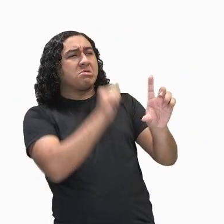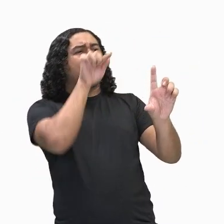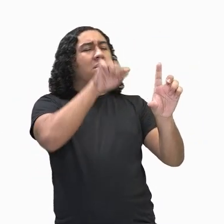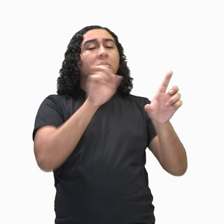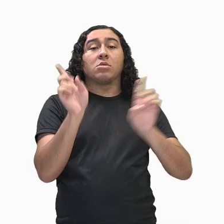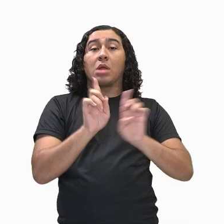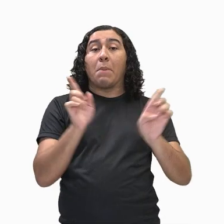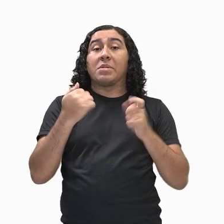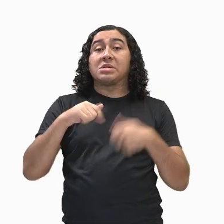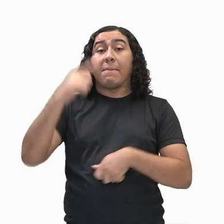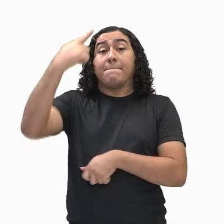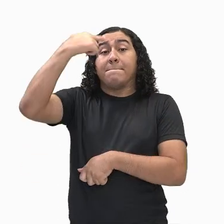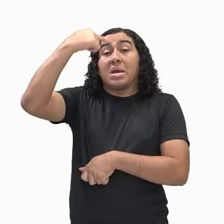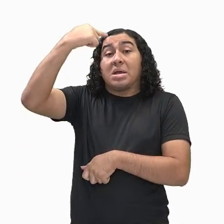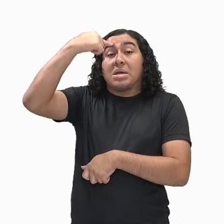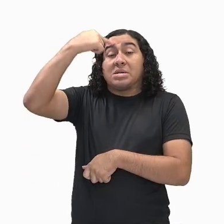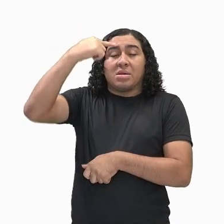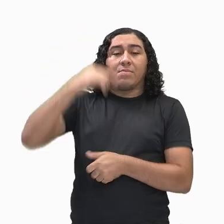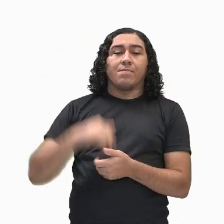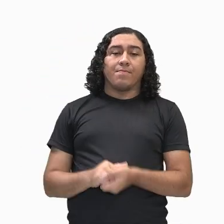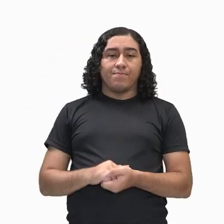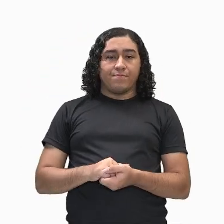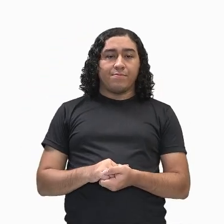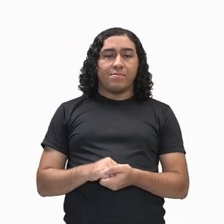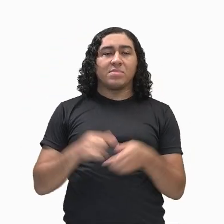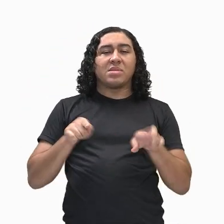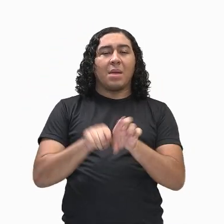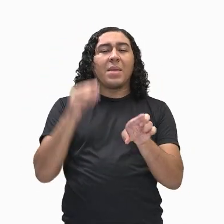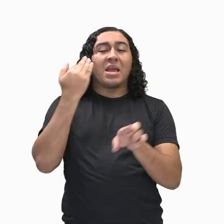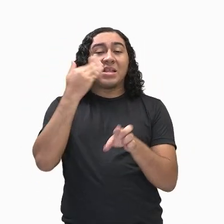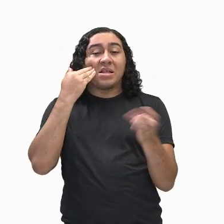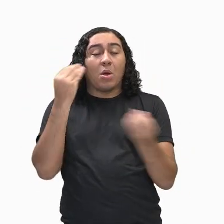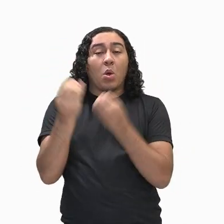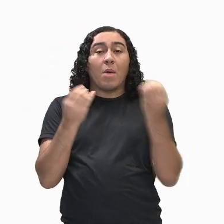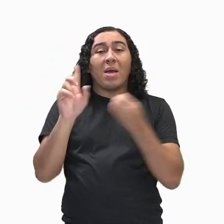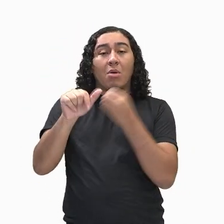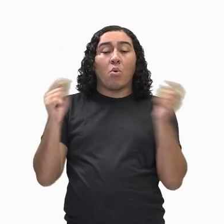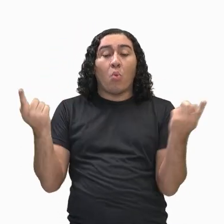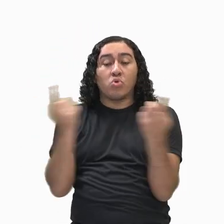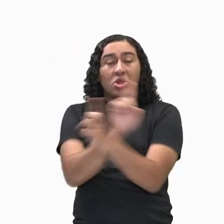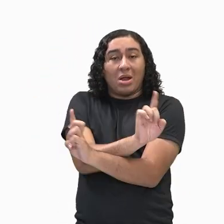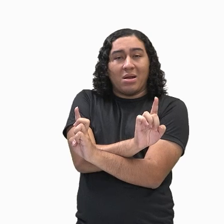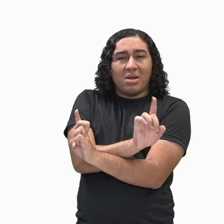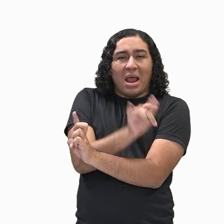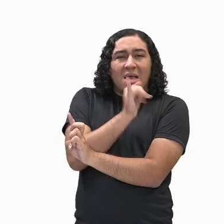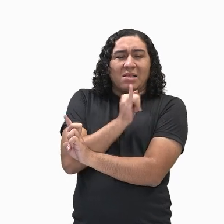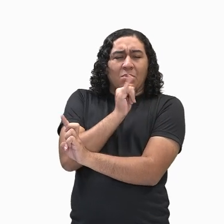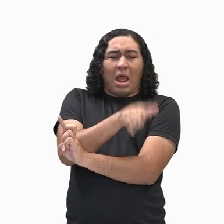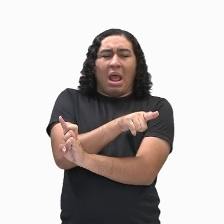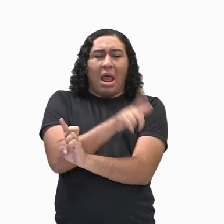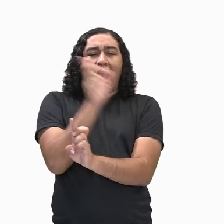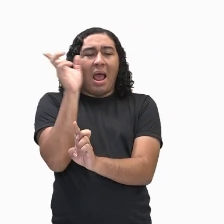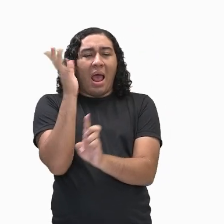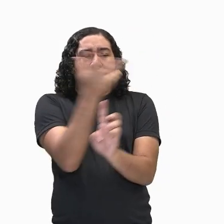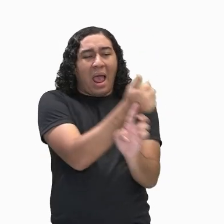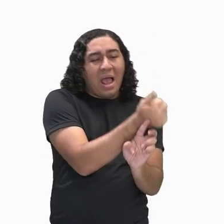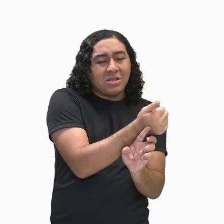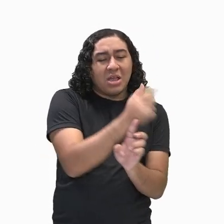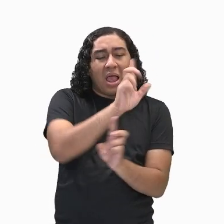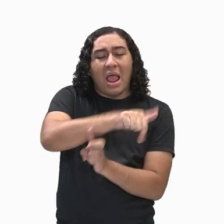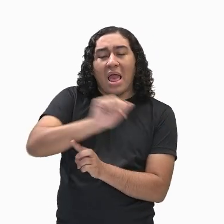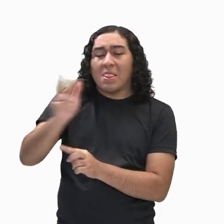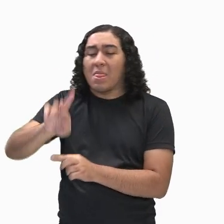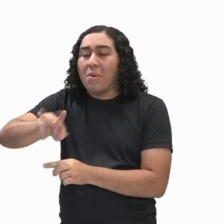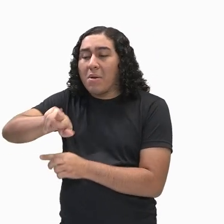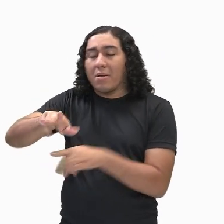obra. Radicalismo e culto à anti-arte. Aí é que entra aquele questionamento, se é arte, se não é arte. Ruptura com a